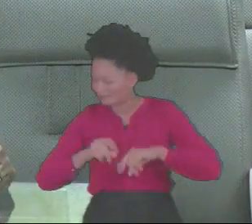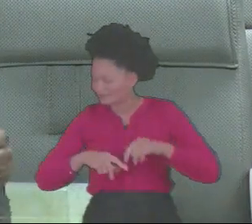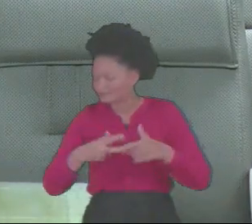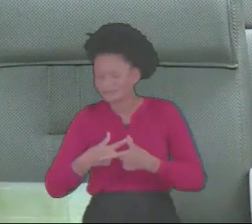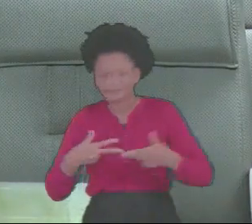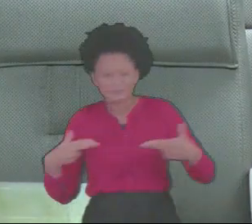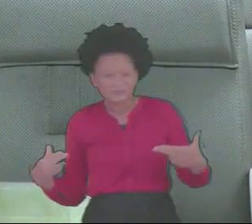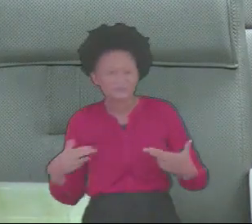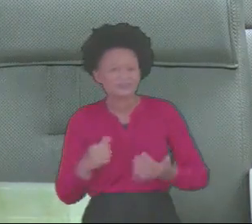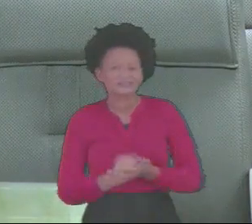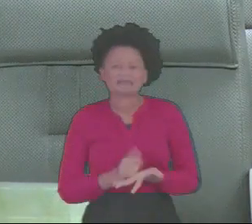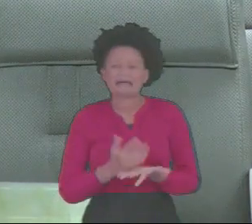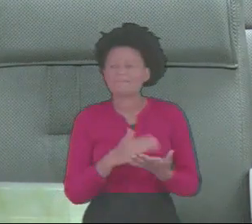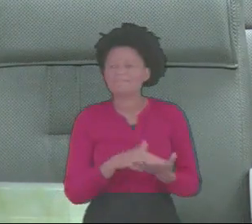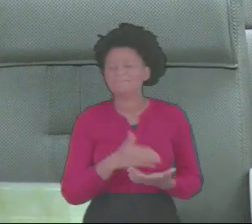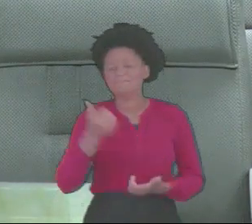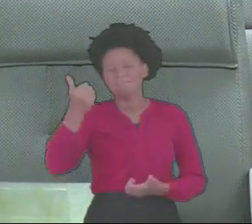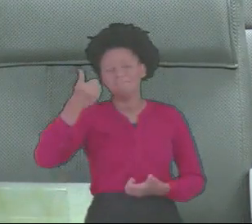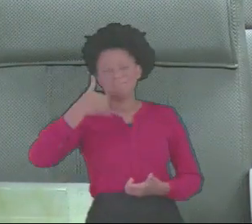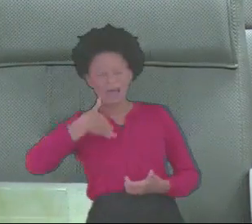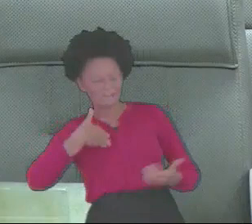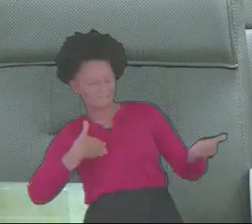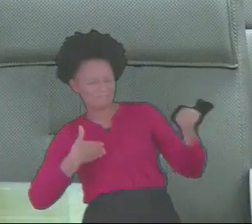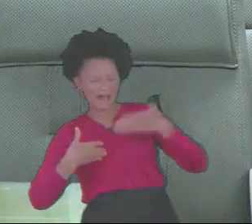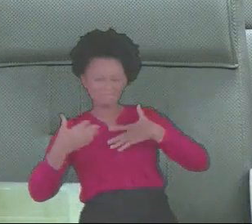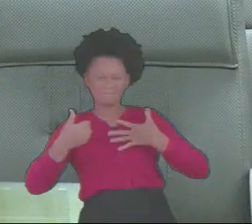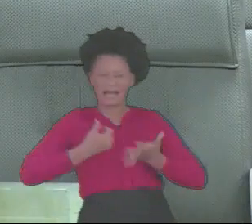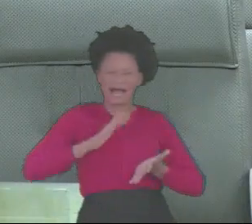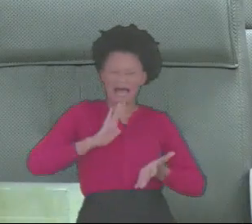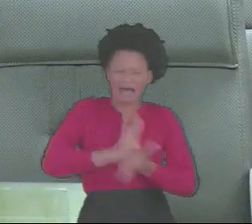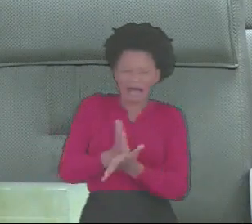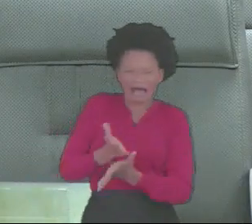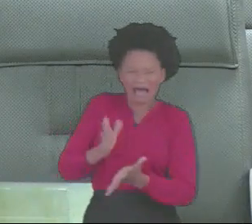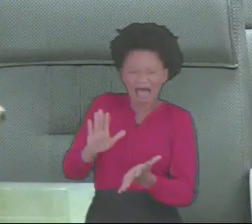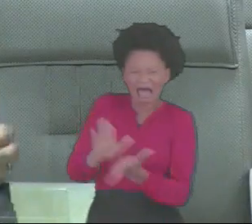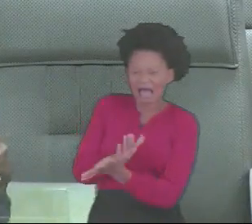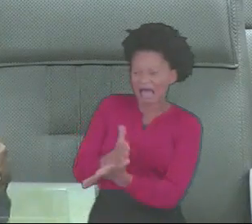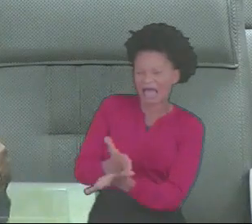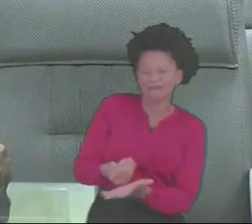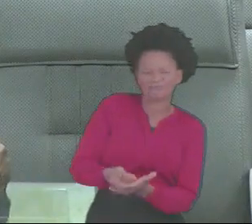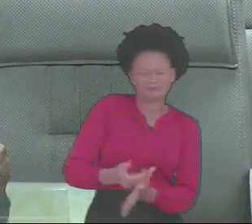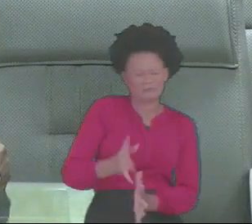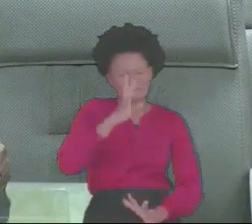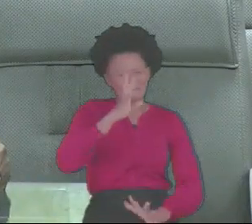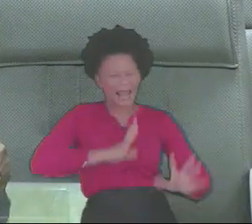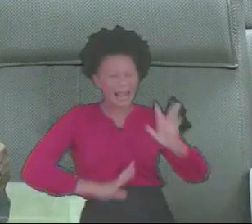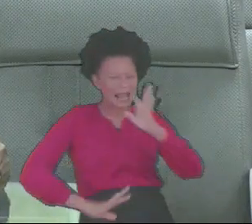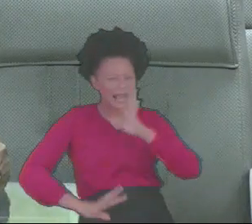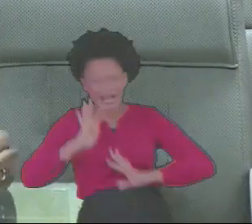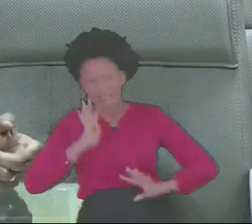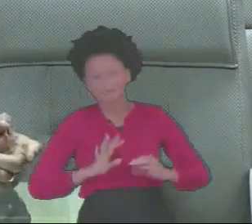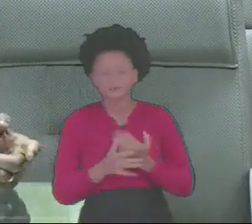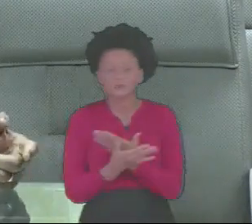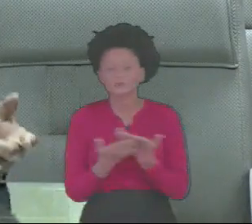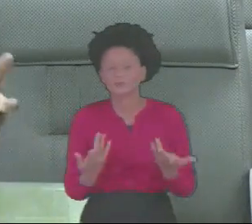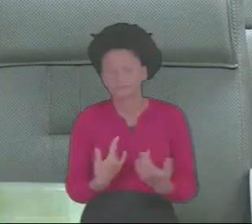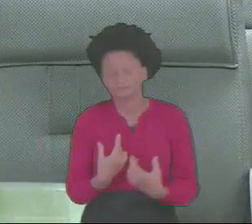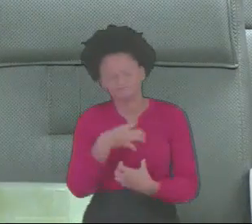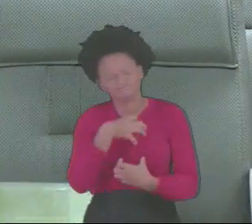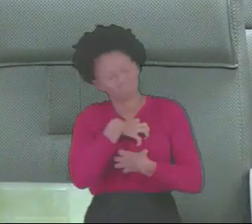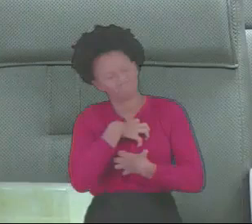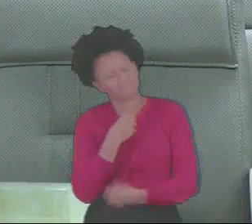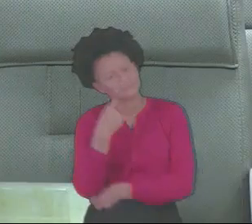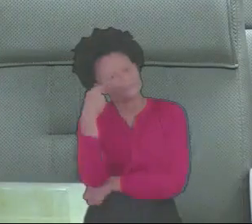que foi humilhado pisoteado desmoralizado o que a gente fica pensando